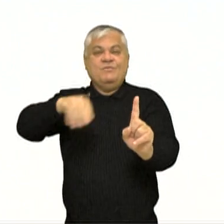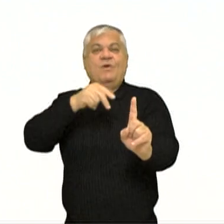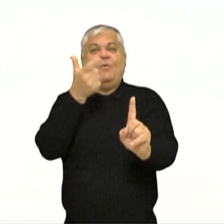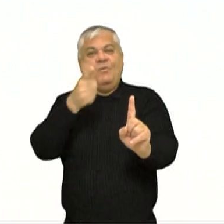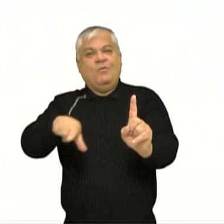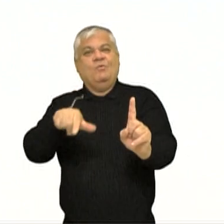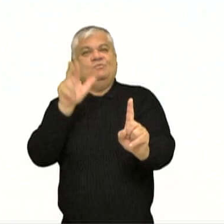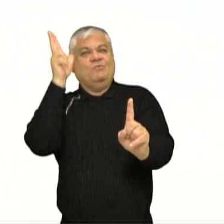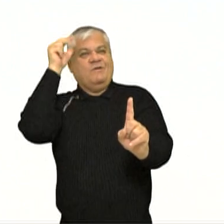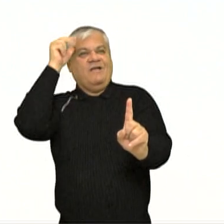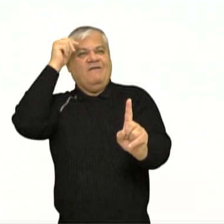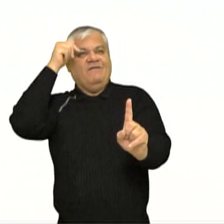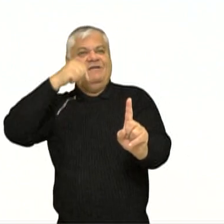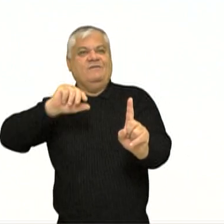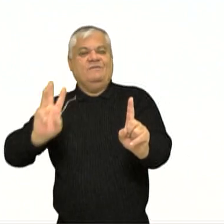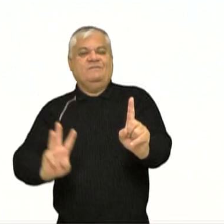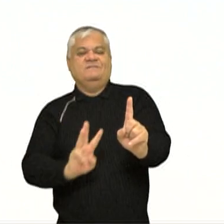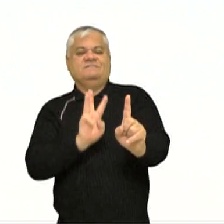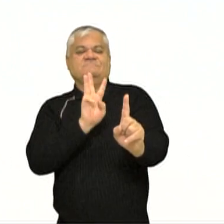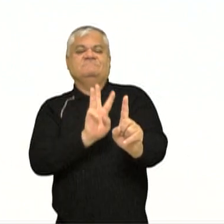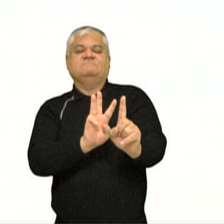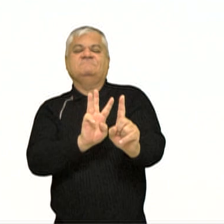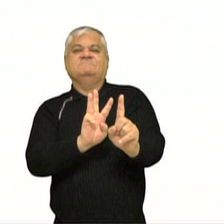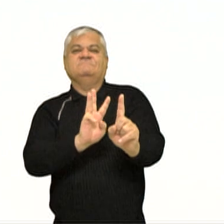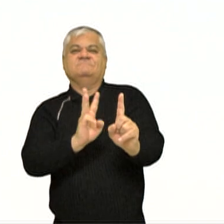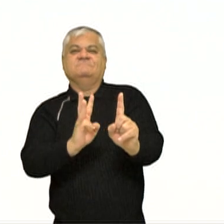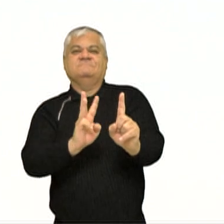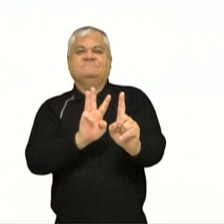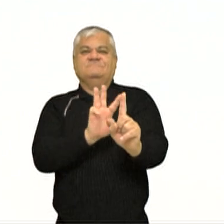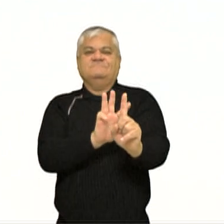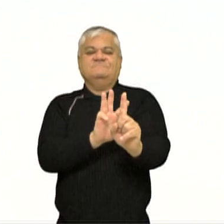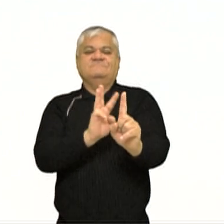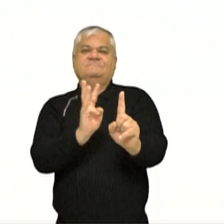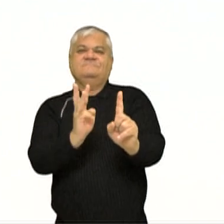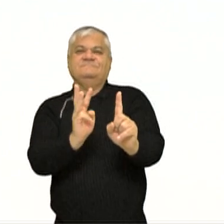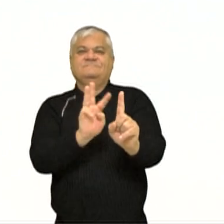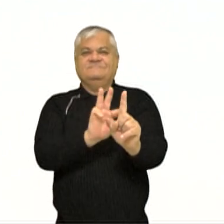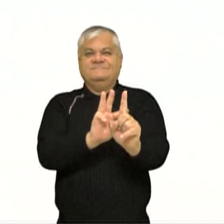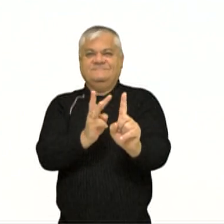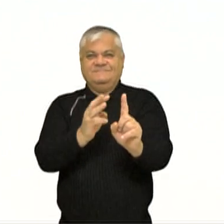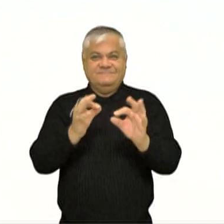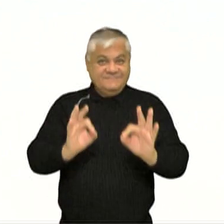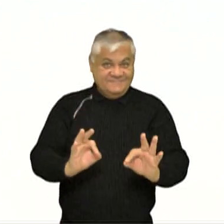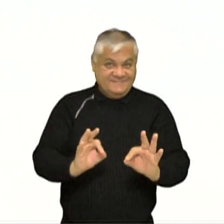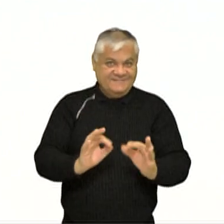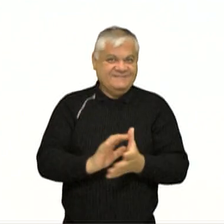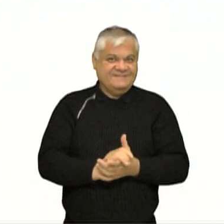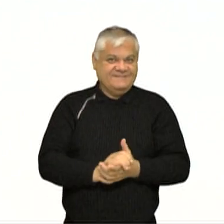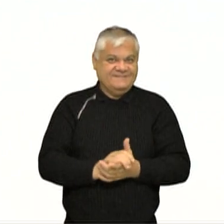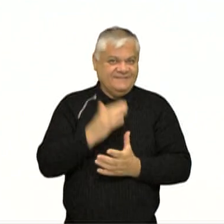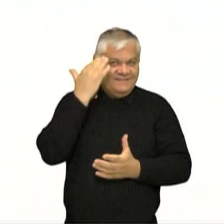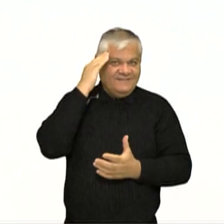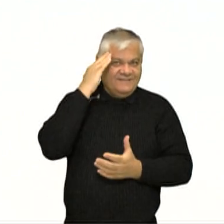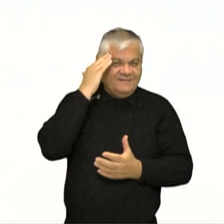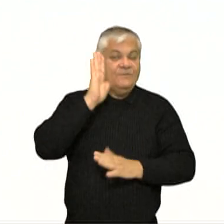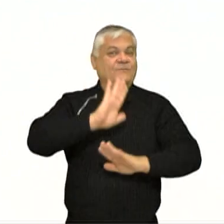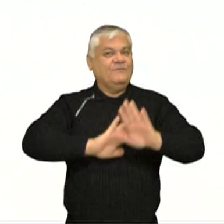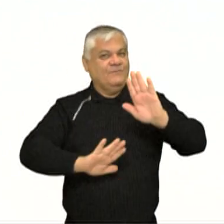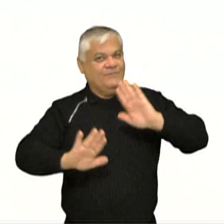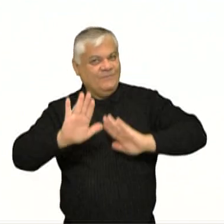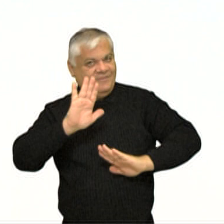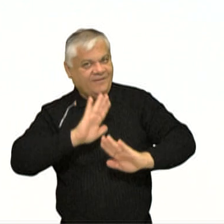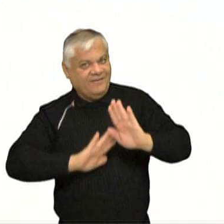desse cavalo é atacada pelo outro cavalo aqui, certo? Então, cuidado com